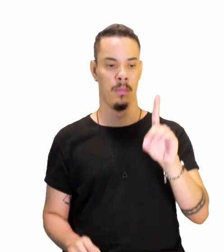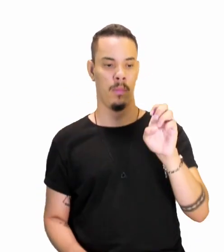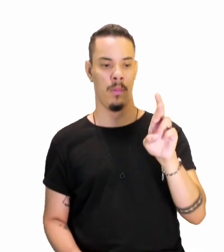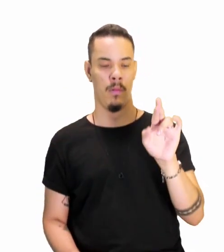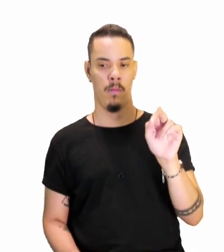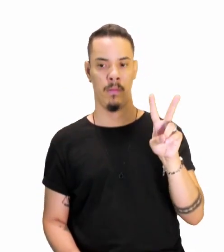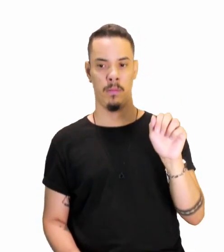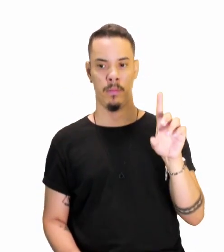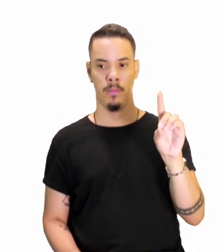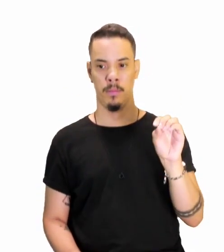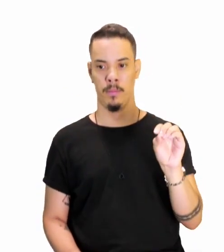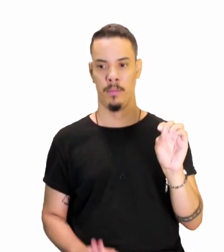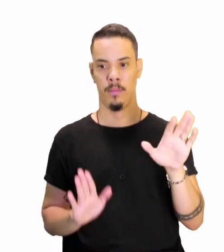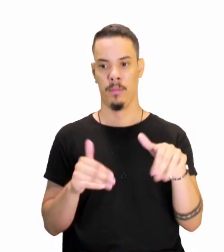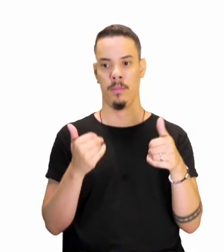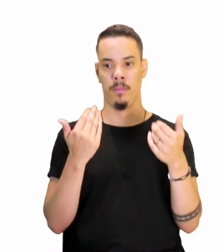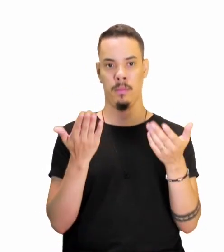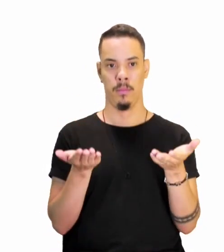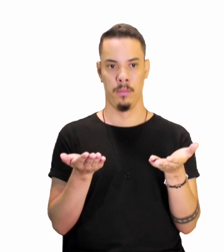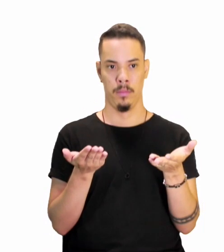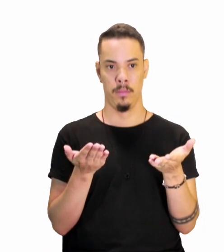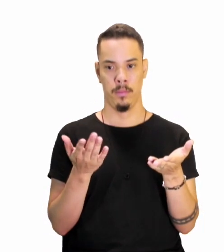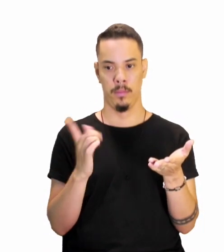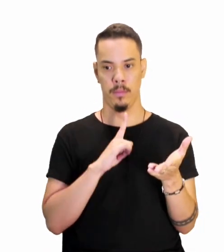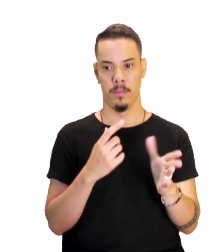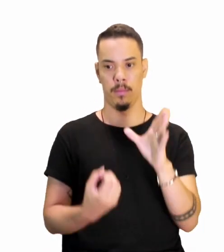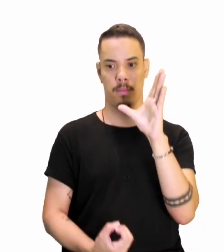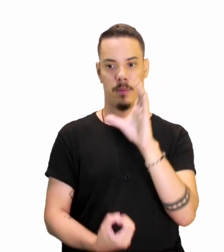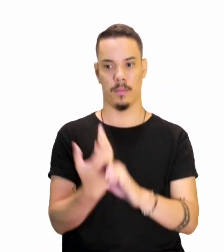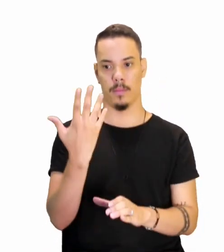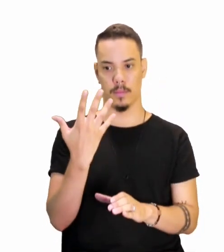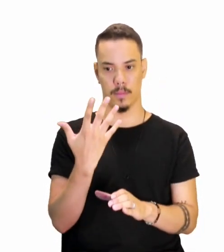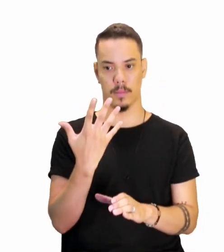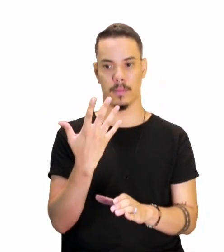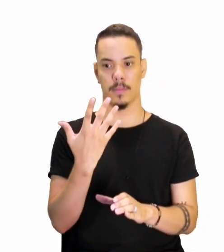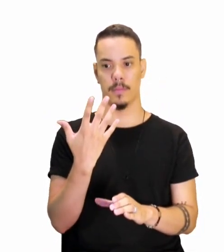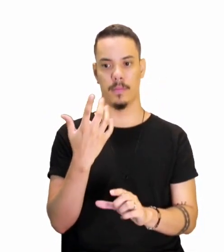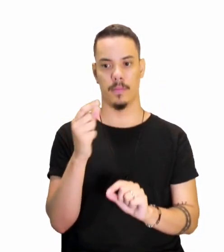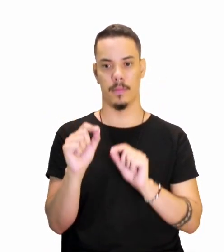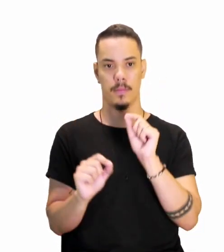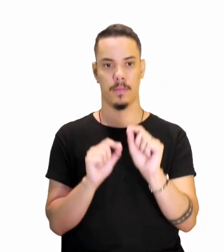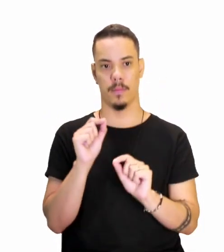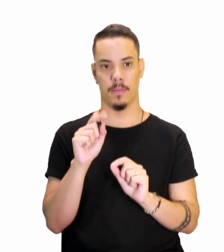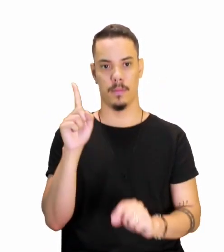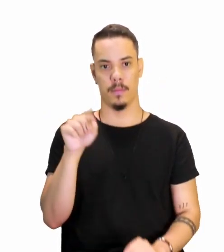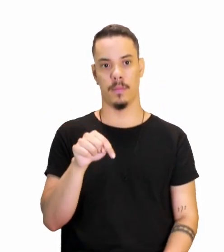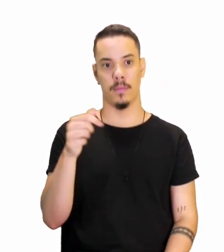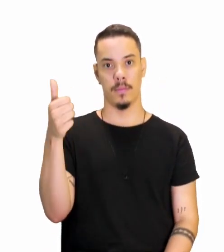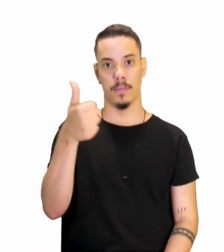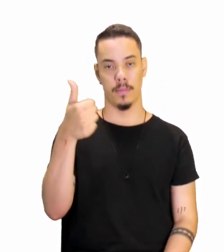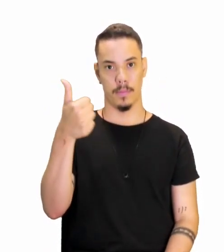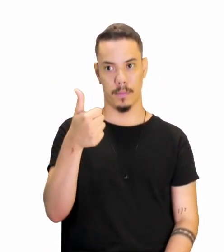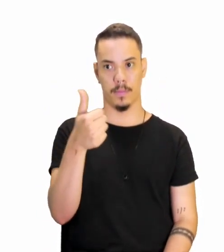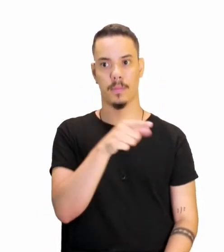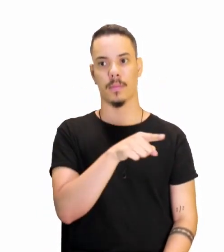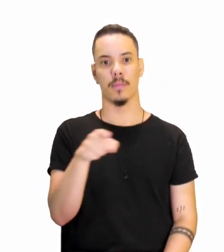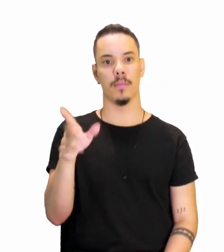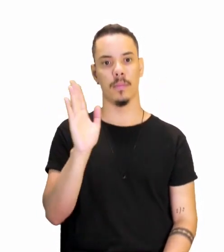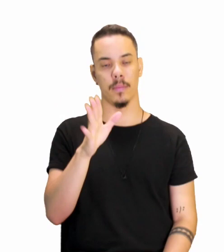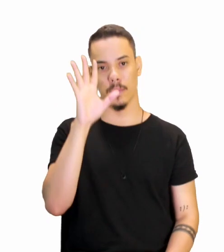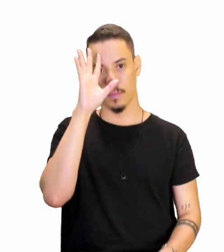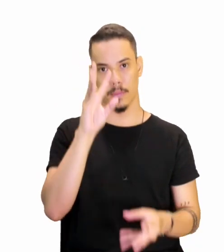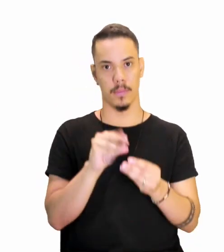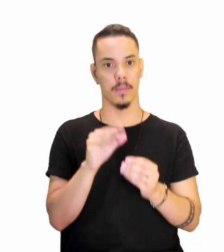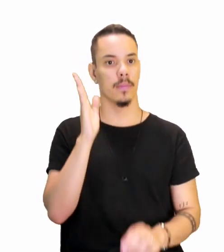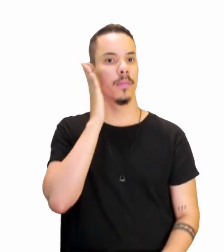que é um substantivo primitivo? Ele vai ser formado de quê? Ele é o primeiro. Tá certo? Ele é